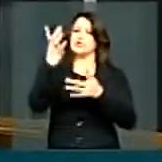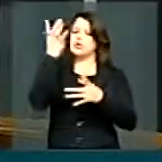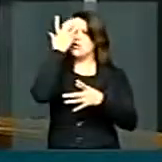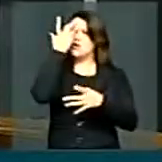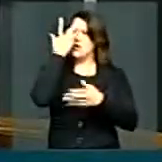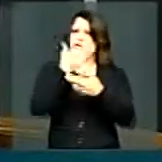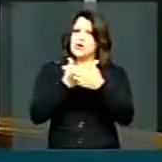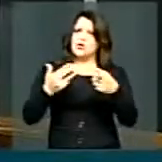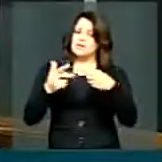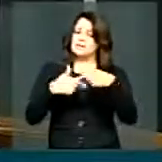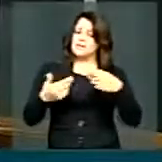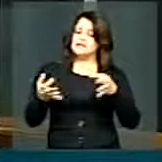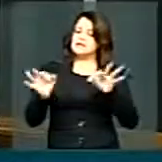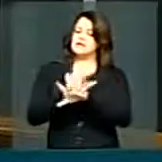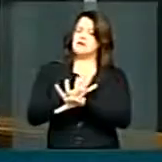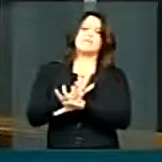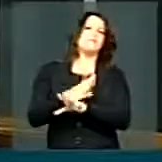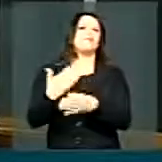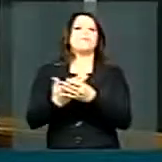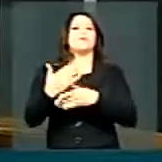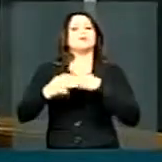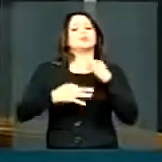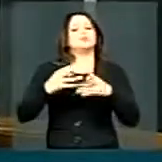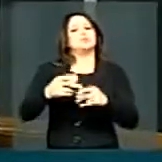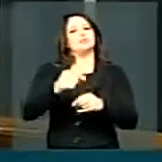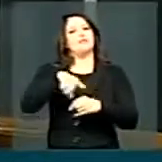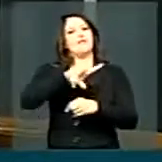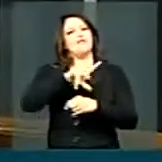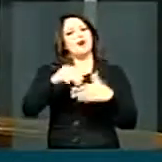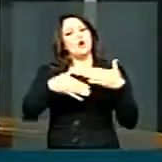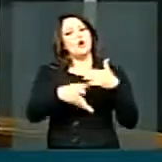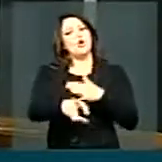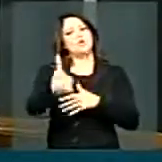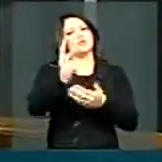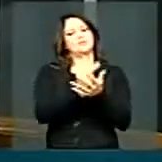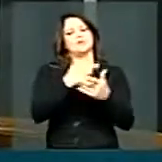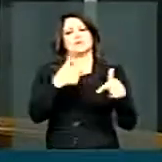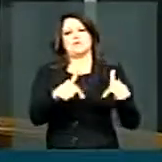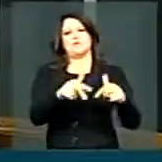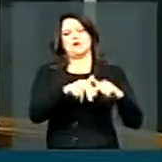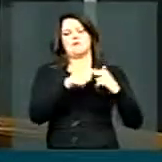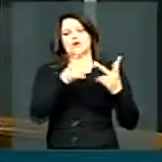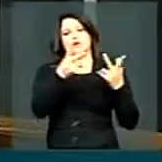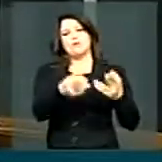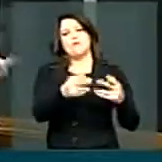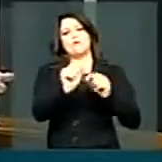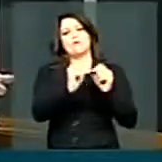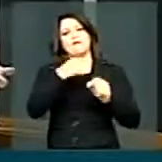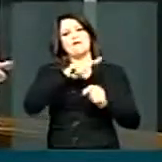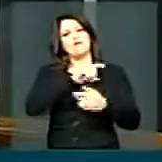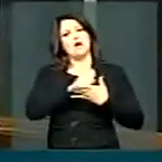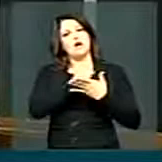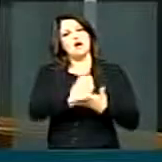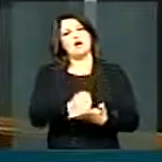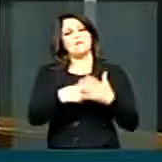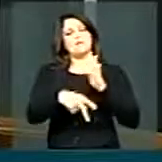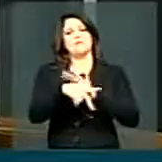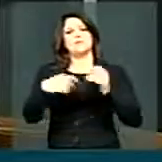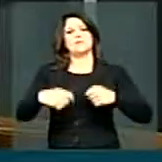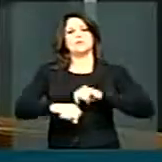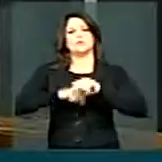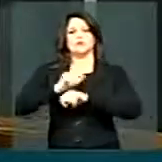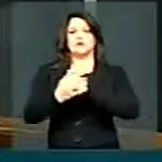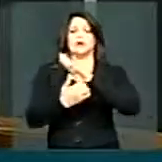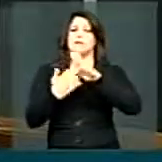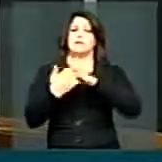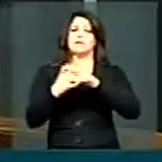equipamentos, mas que, concluído esse processo, os trabalhadores continuem no seu ritmo normal de trabalho. E, ao mesmo tempo, vamos apoiar a necessidade que a